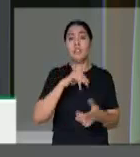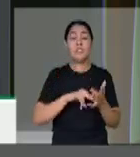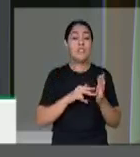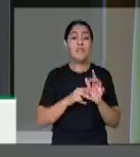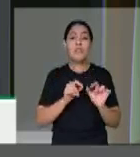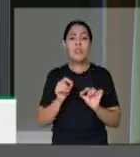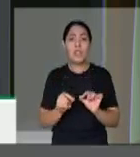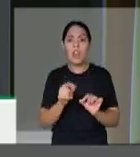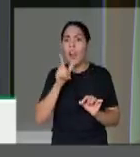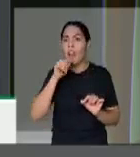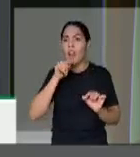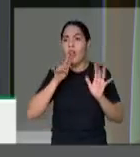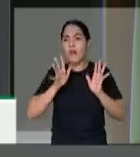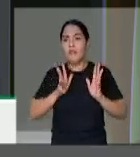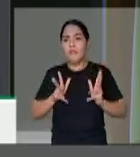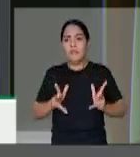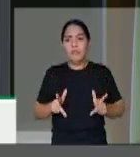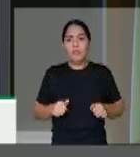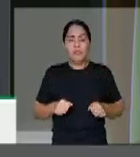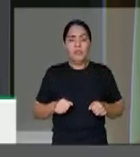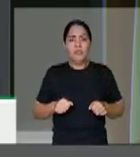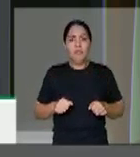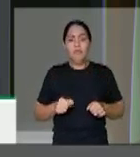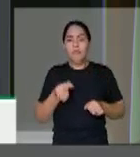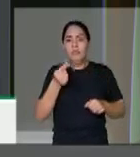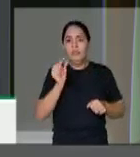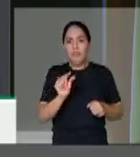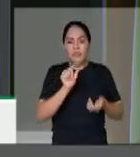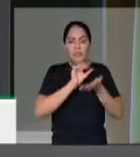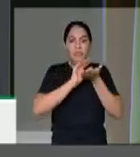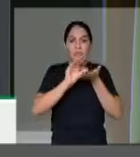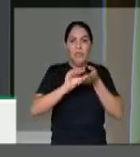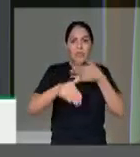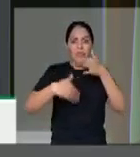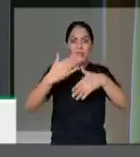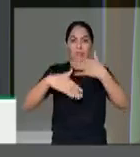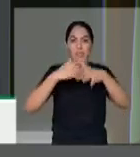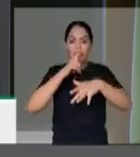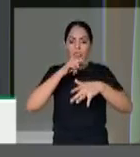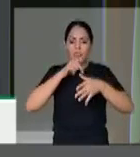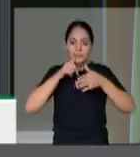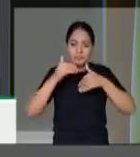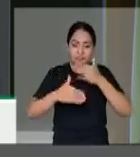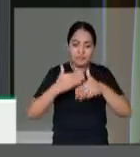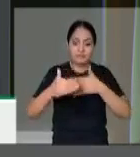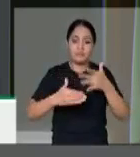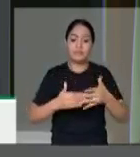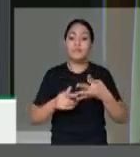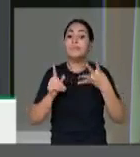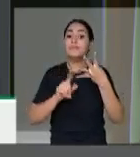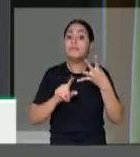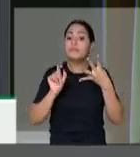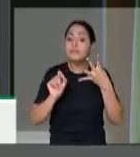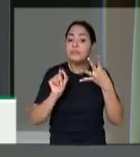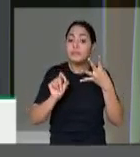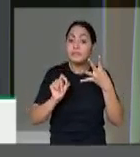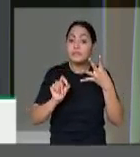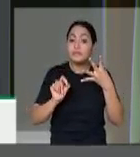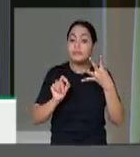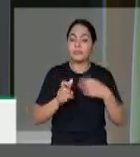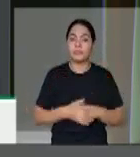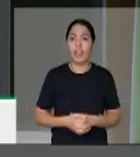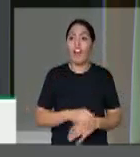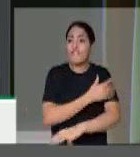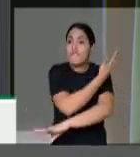limpas, necessitando de poucos investimentos para o tratamento da água. Quarta razão, a